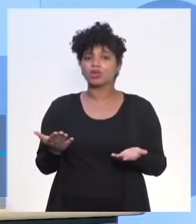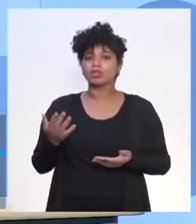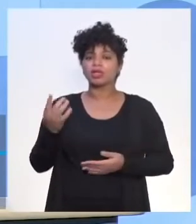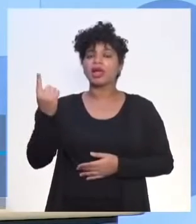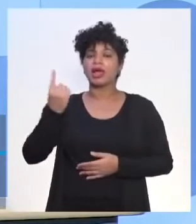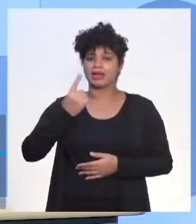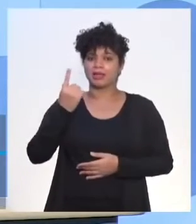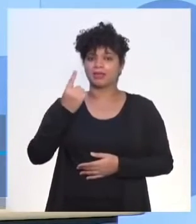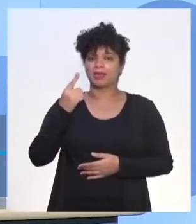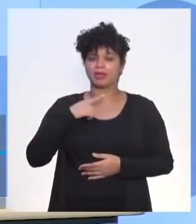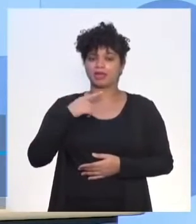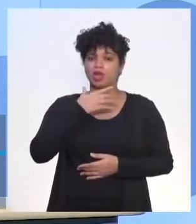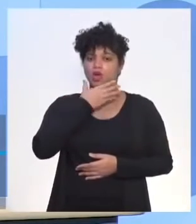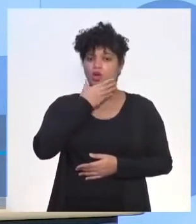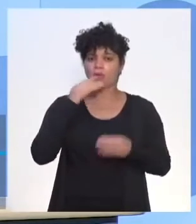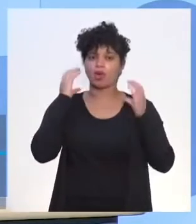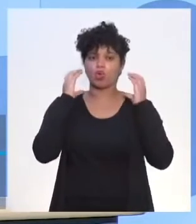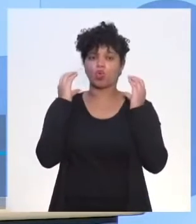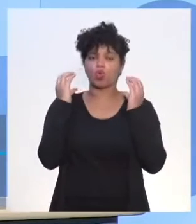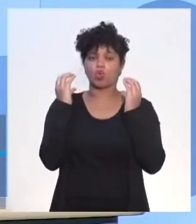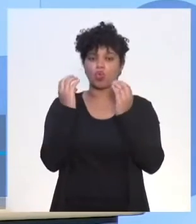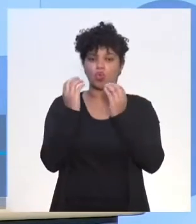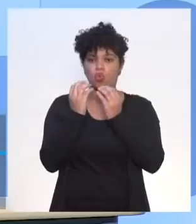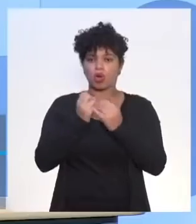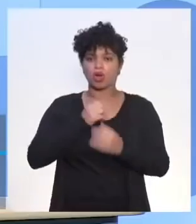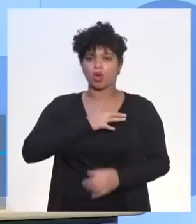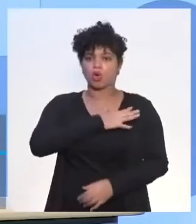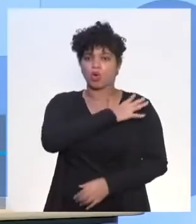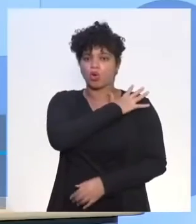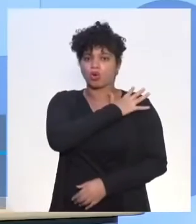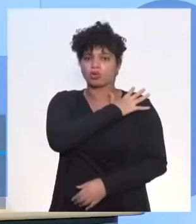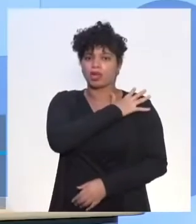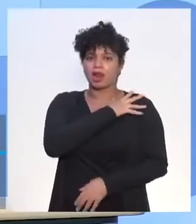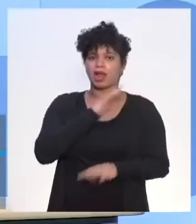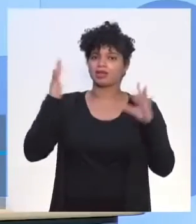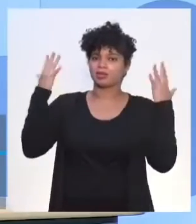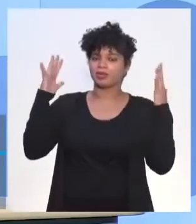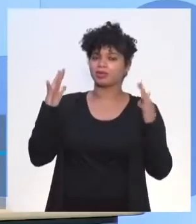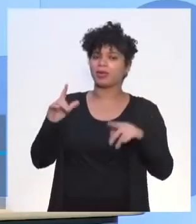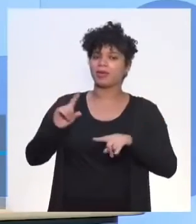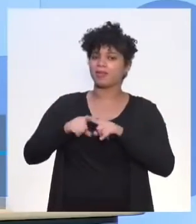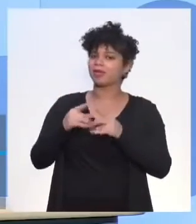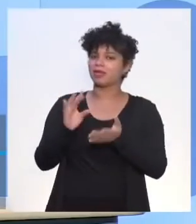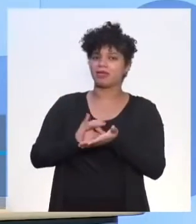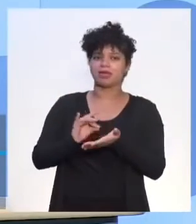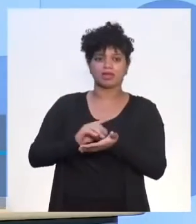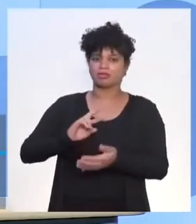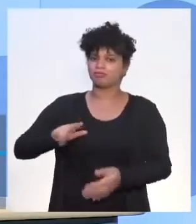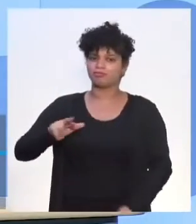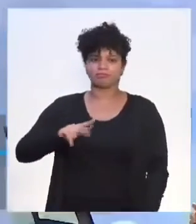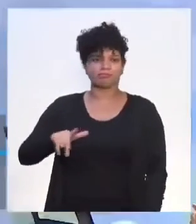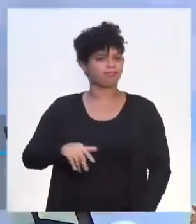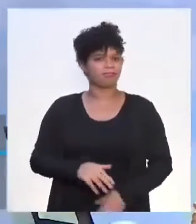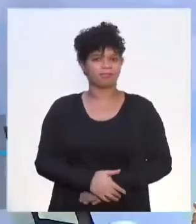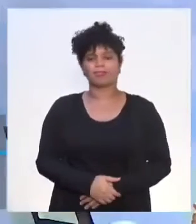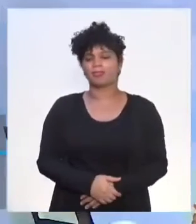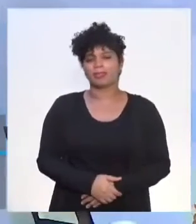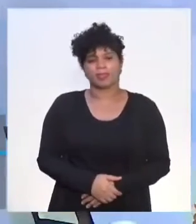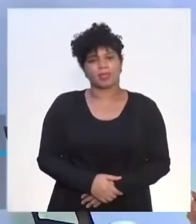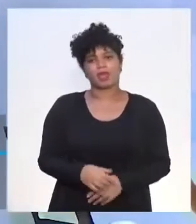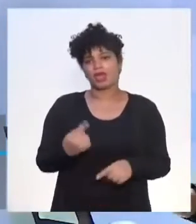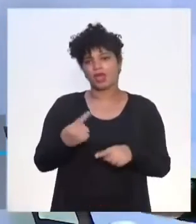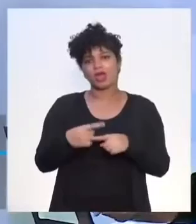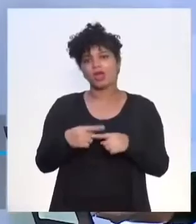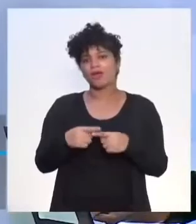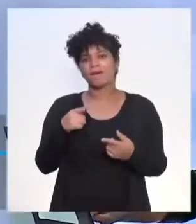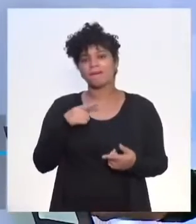imagem com o Marechal Deodoro tem um povo comemorando, mas aquilo é uma alegoria, né, professor Carlos? Verdade, não foi a né? realidade dos fatos. Sim, né? Até mesmo porque não houve uma